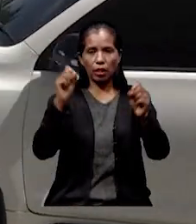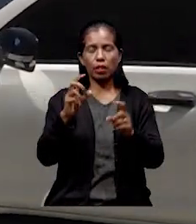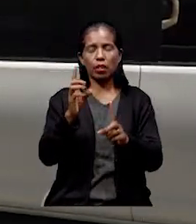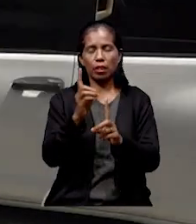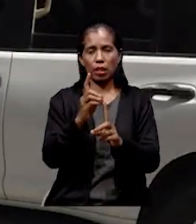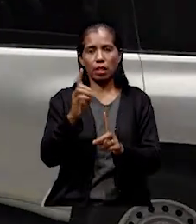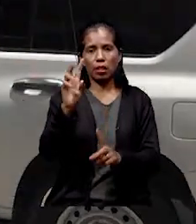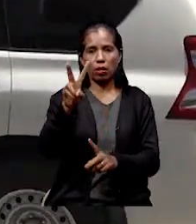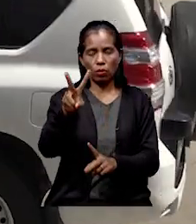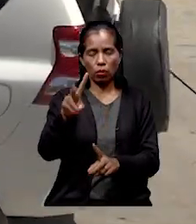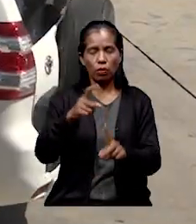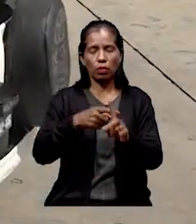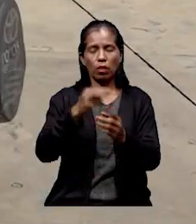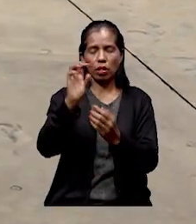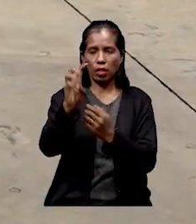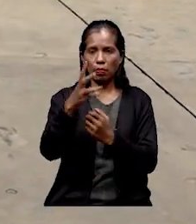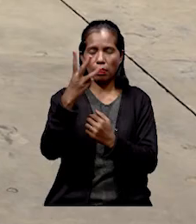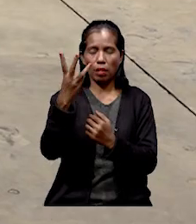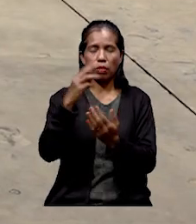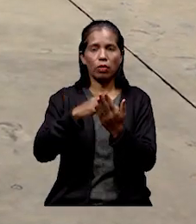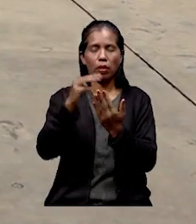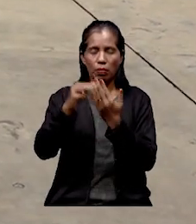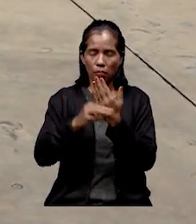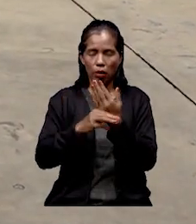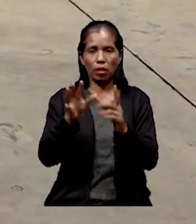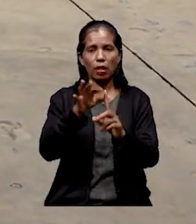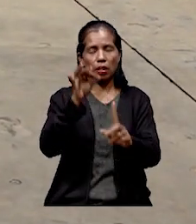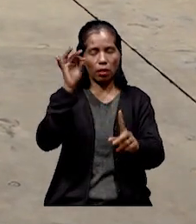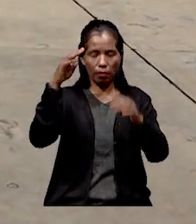loron sanul resinem fulan março no eleição presidencial se